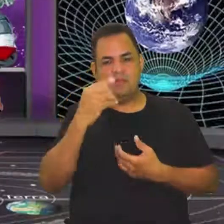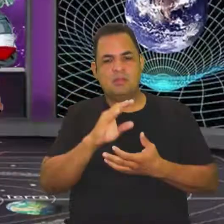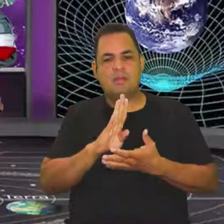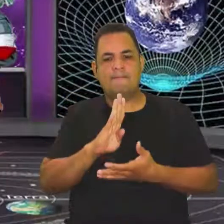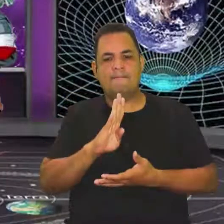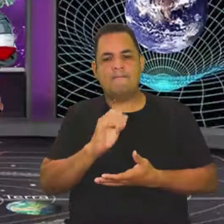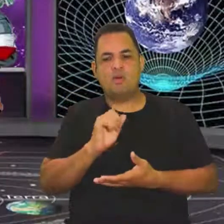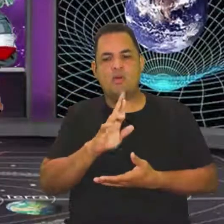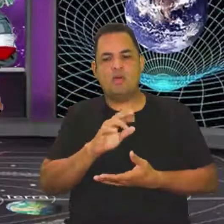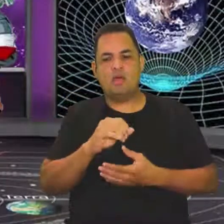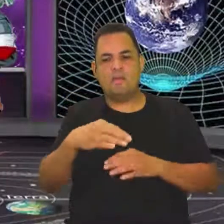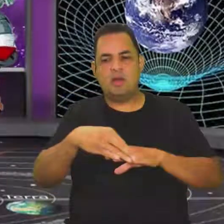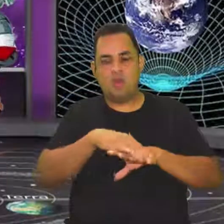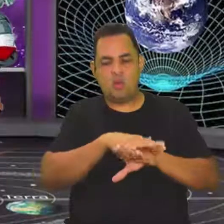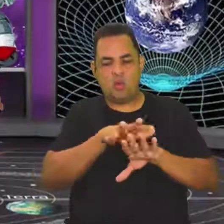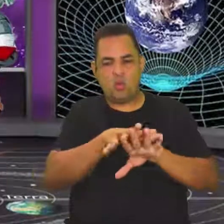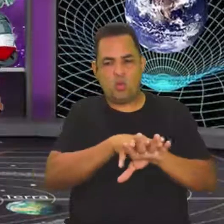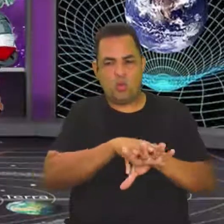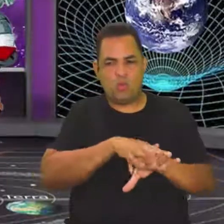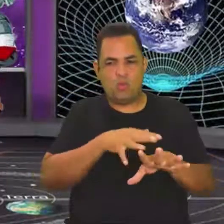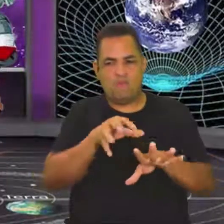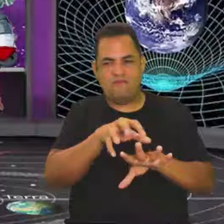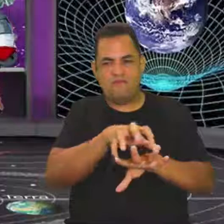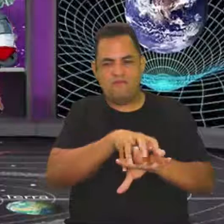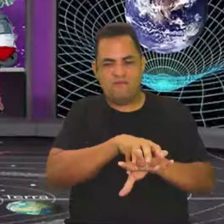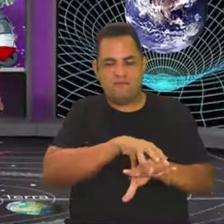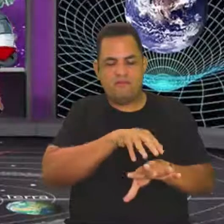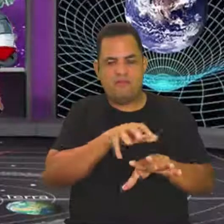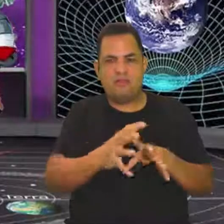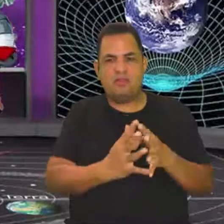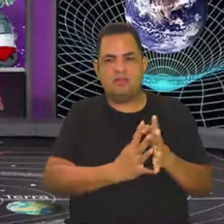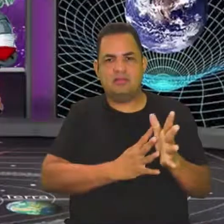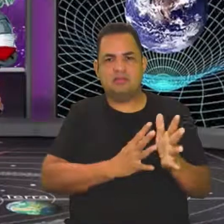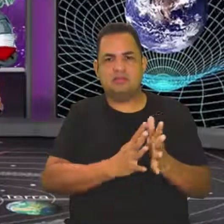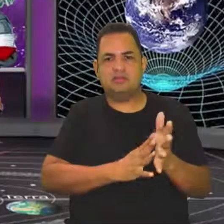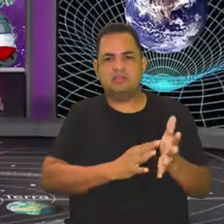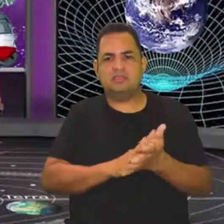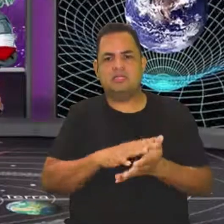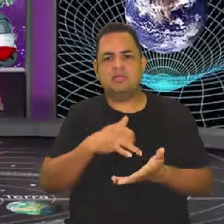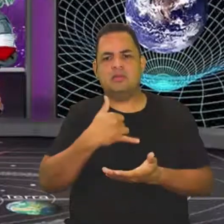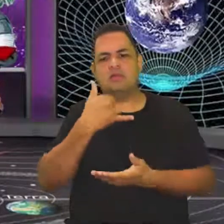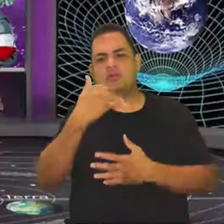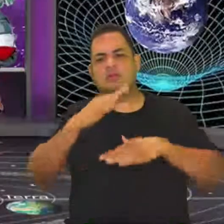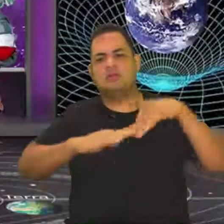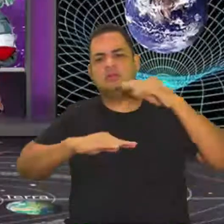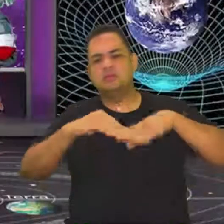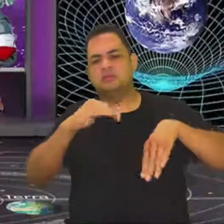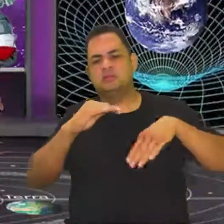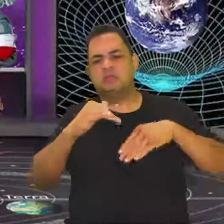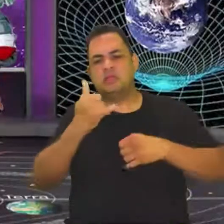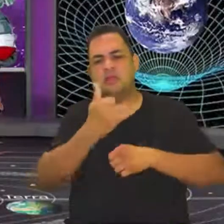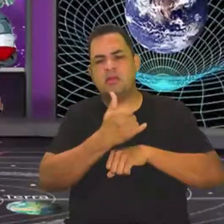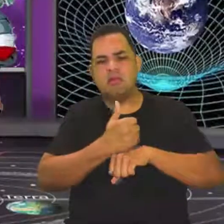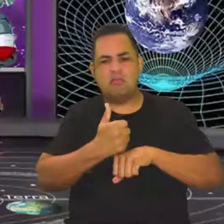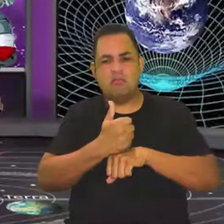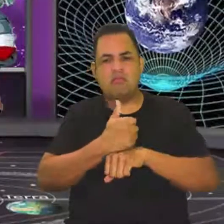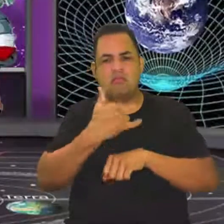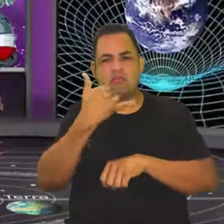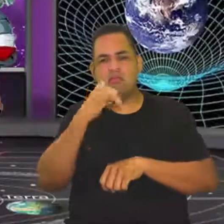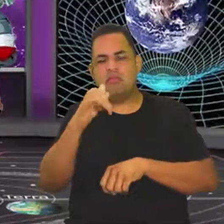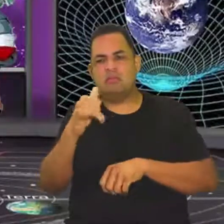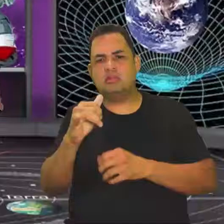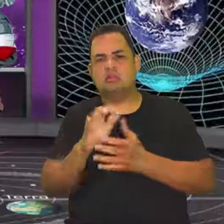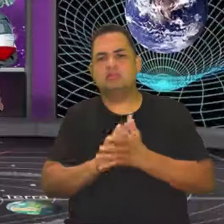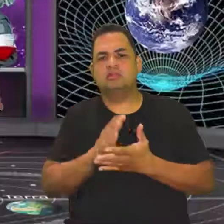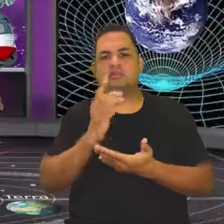uma luva. Professor, se você olhar, tem as luvas, né, de eletricista, tem umas fininhas e tudo mais, que você trabalha ali no dia a